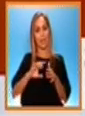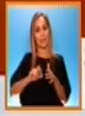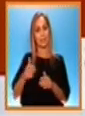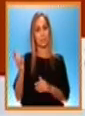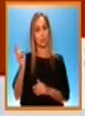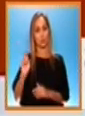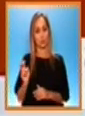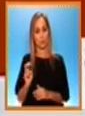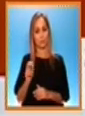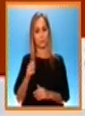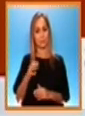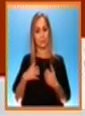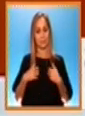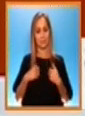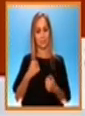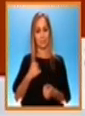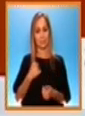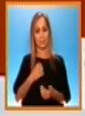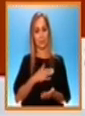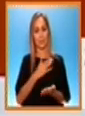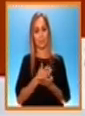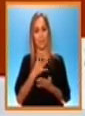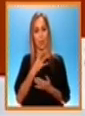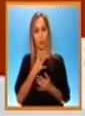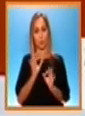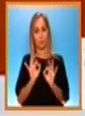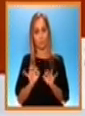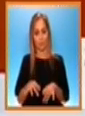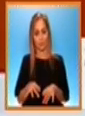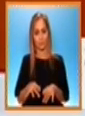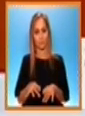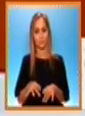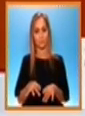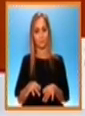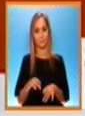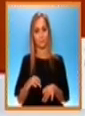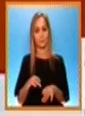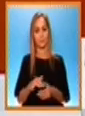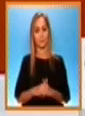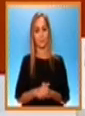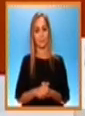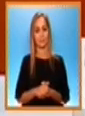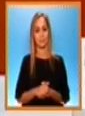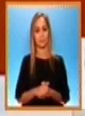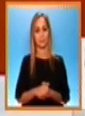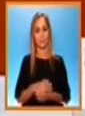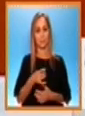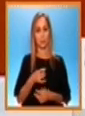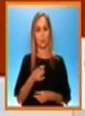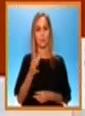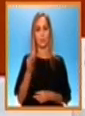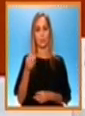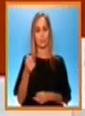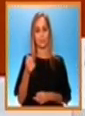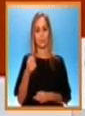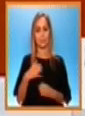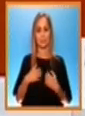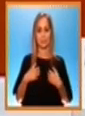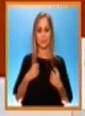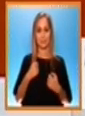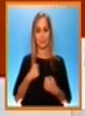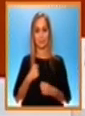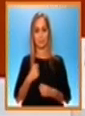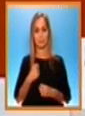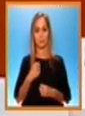Portanto, sextas e sábados, até ao final do mês de agosto, estamos em cena. 9h45, sextas e sábados.